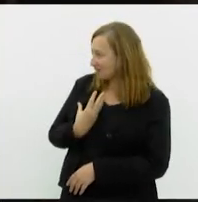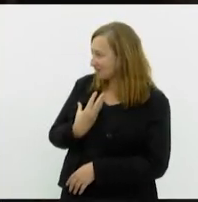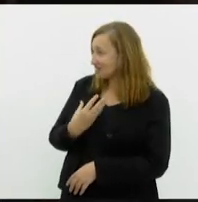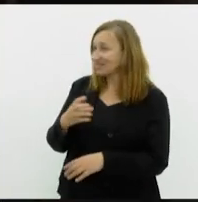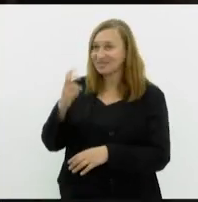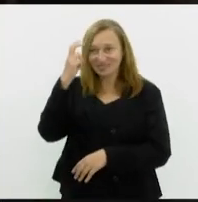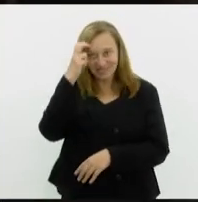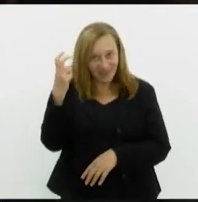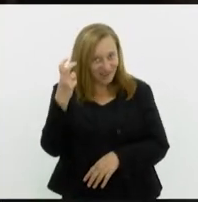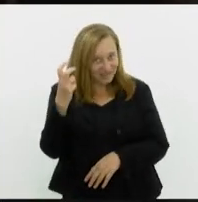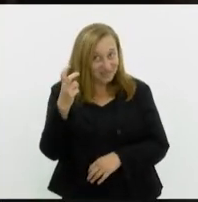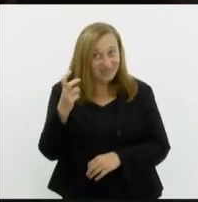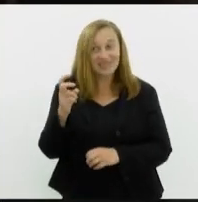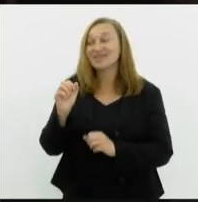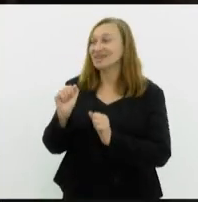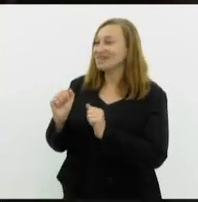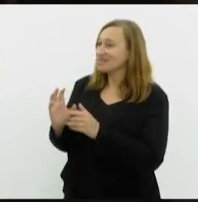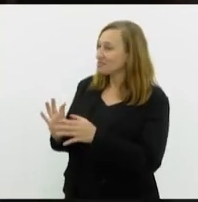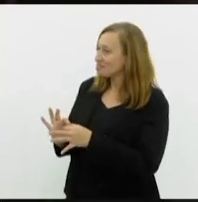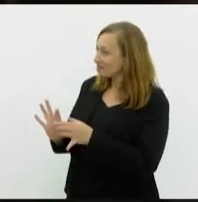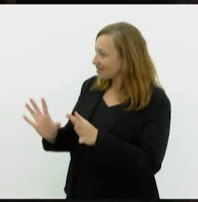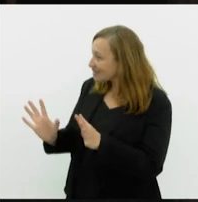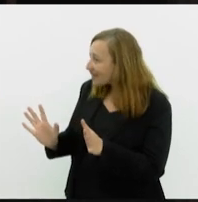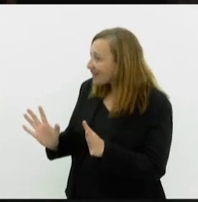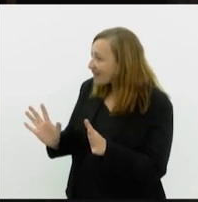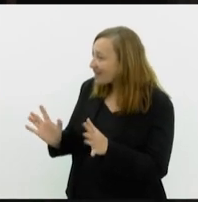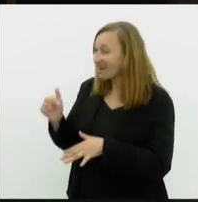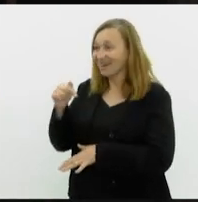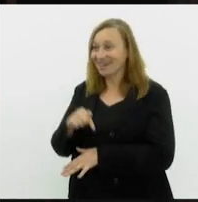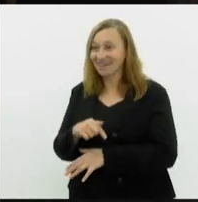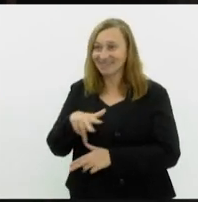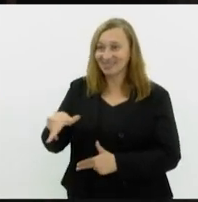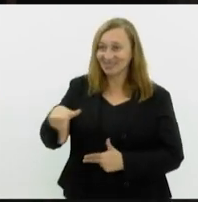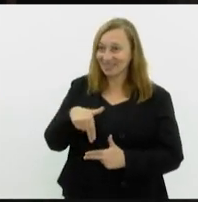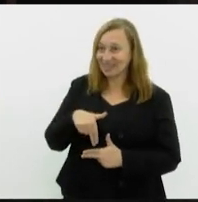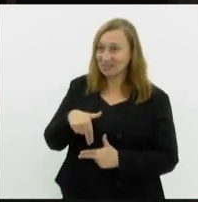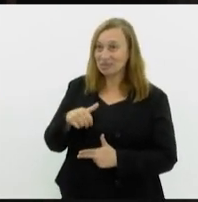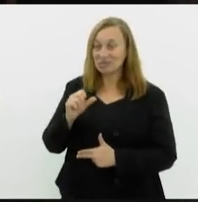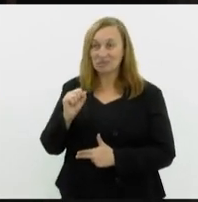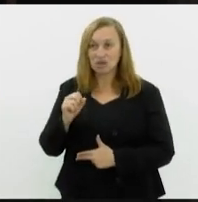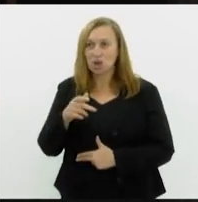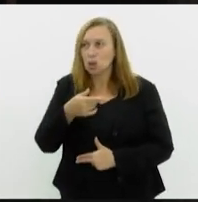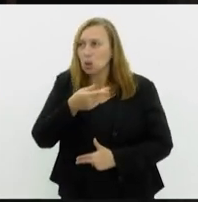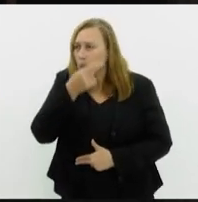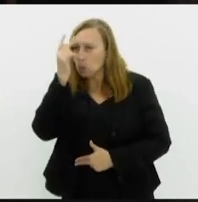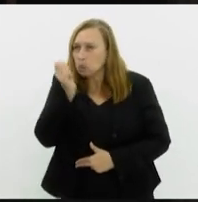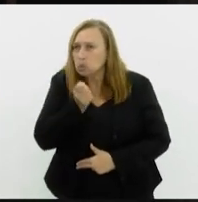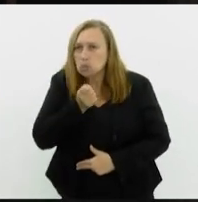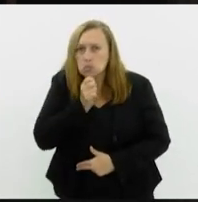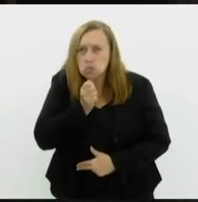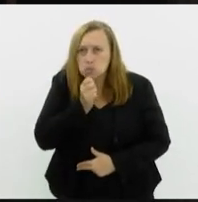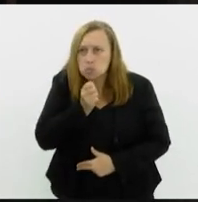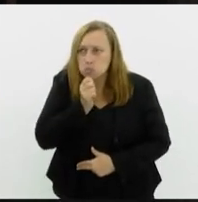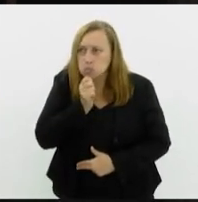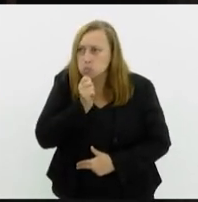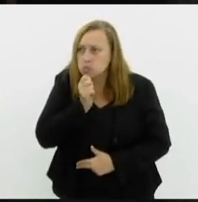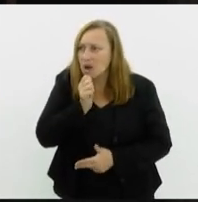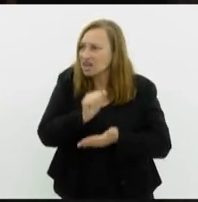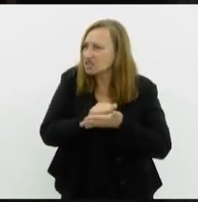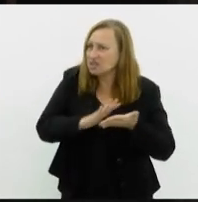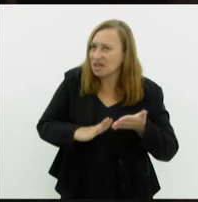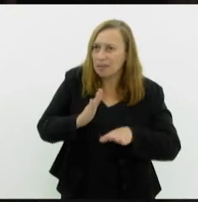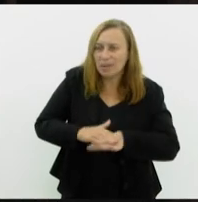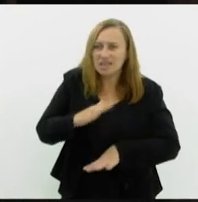cultural, se Vossa Excelência me permitir, aqui no plenário. Nenhum dever é mais importante do